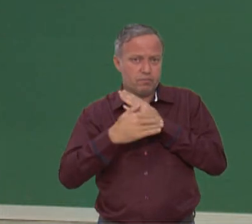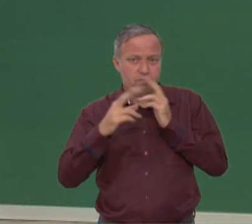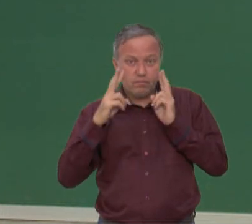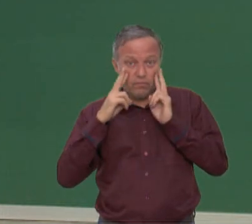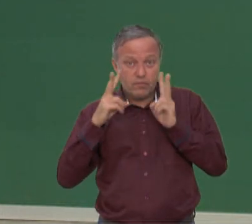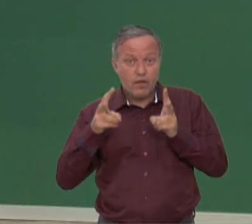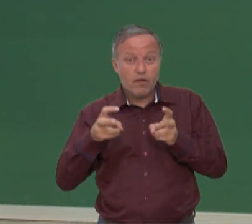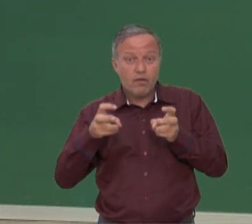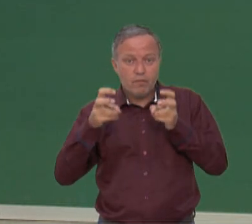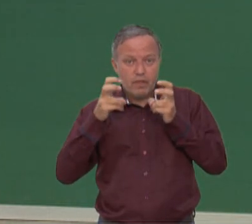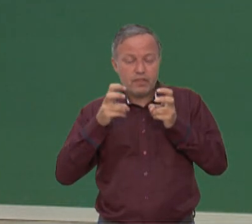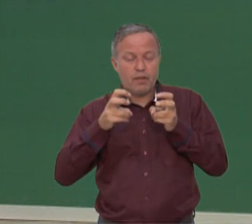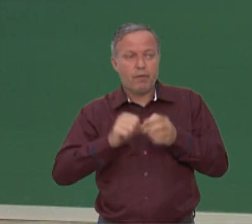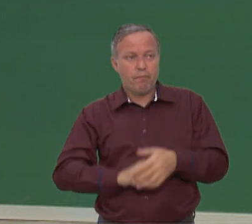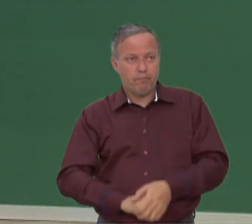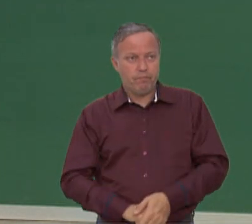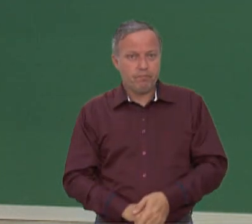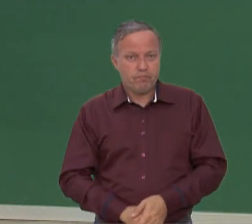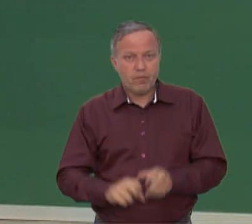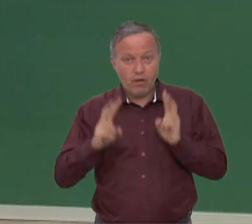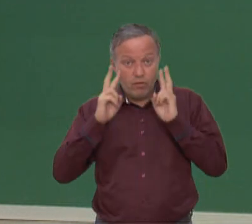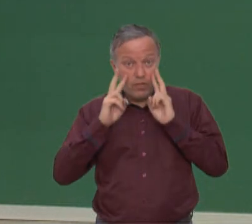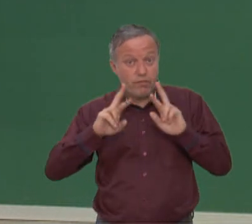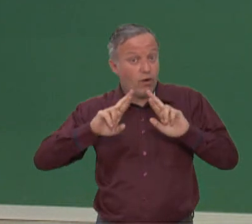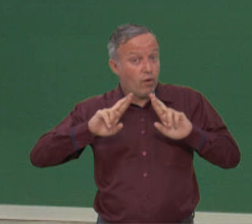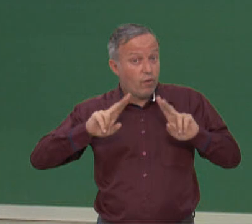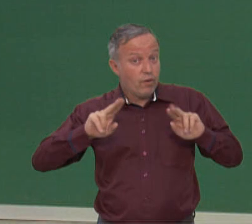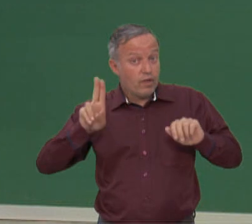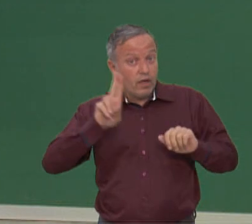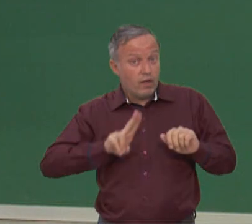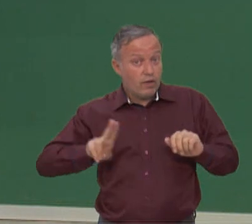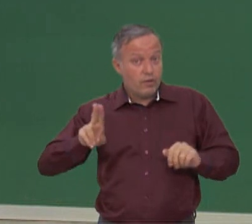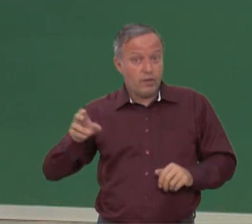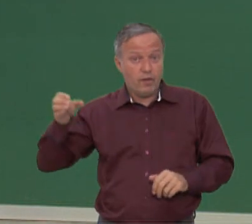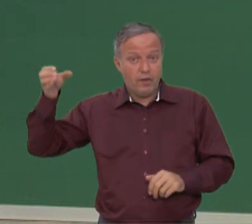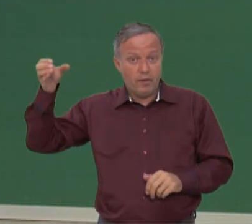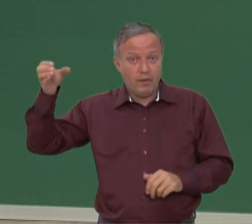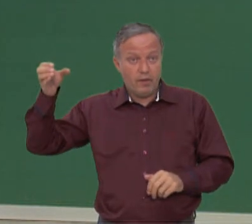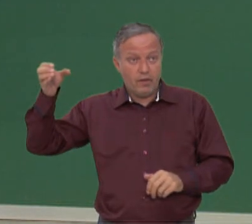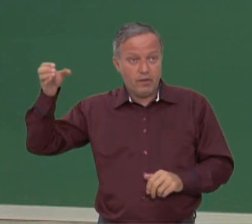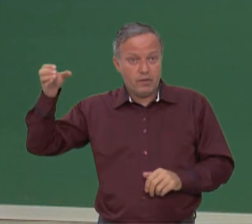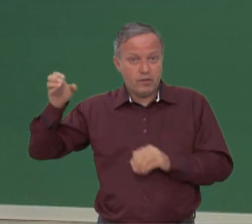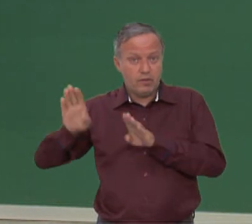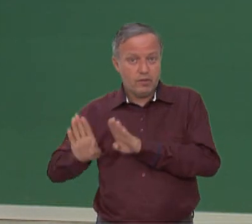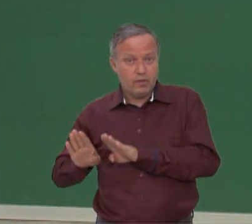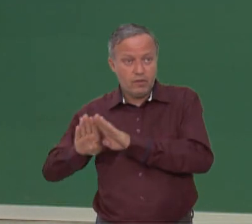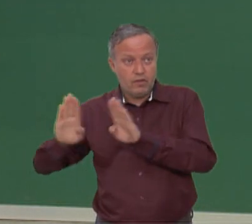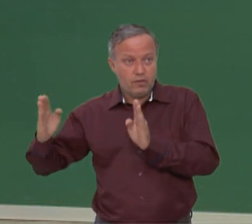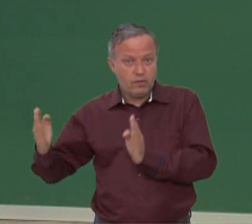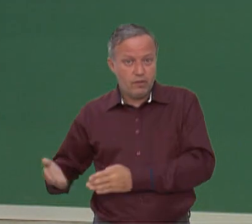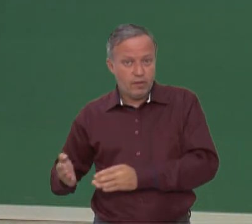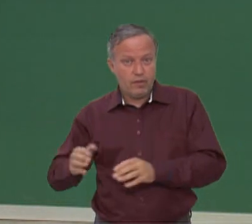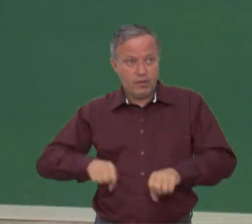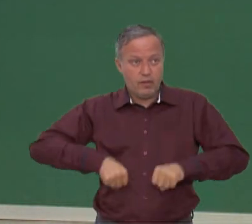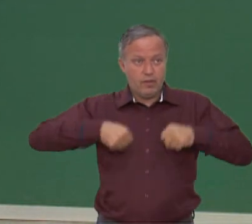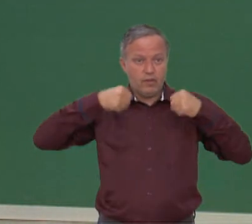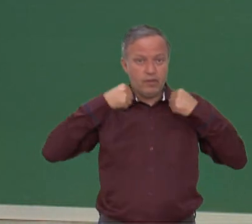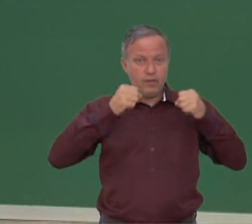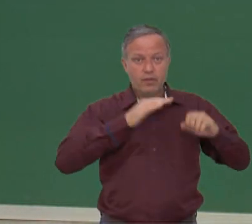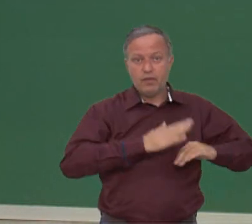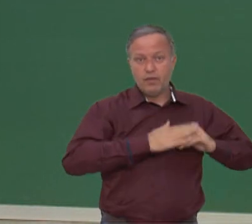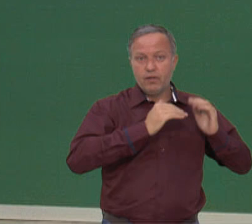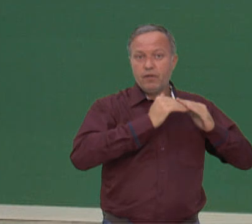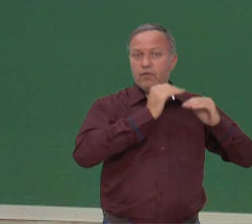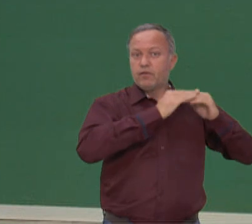que vocês consigam ver até a aplicabilidade deles. Eu acho que aí se faz importante a intenção da física, certo? Então, vamos ali à